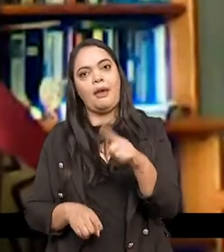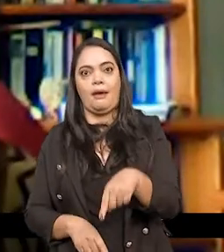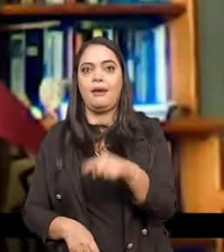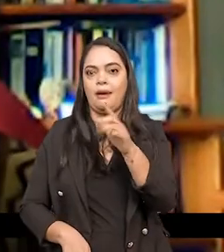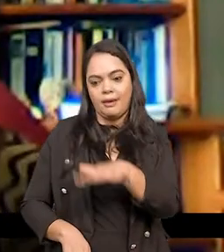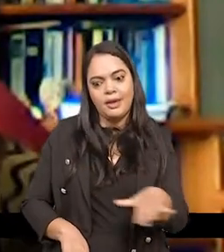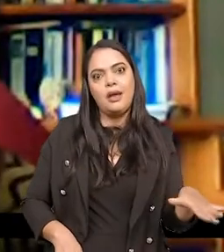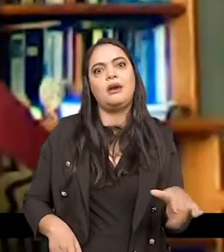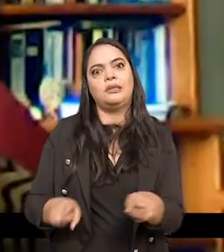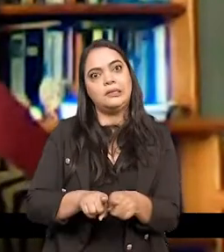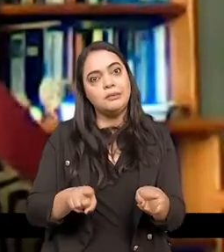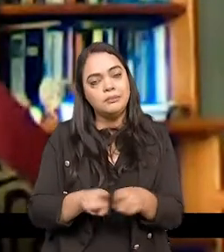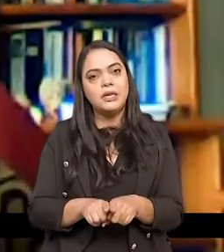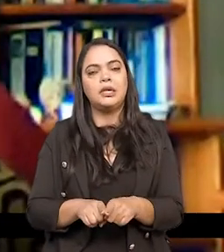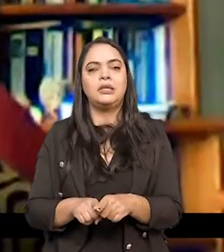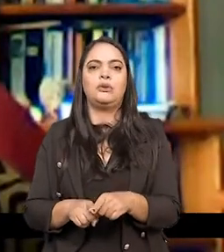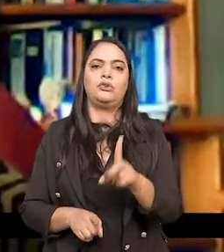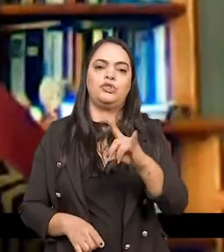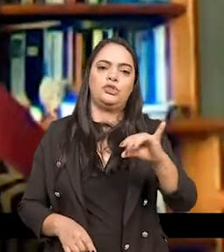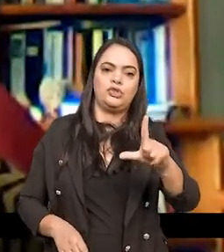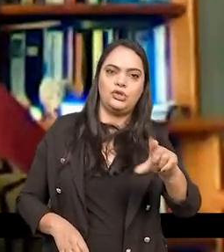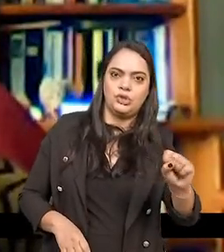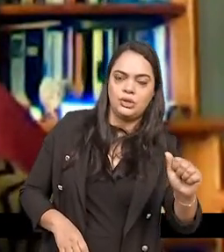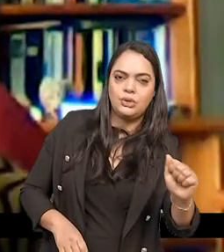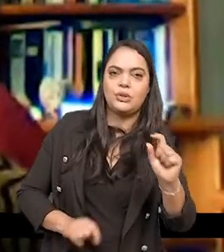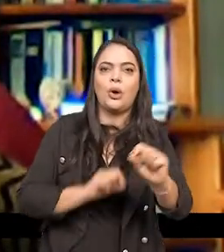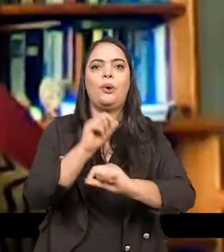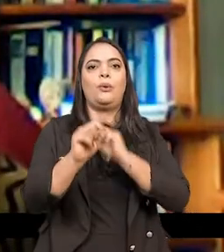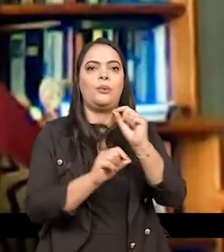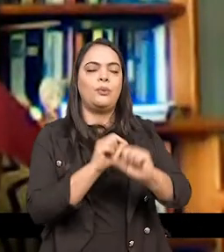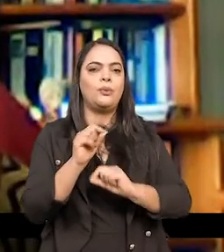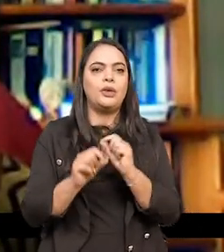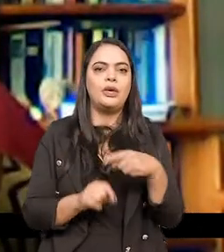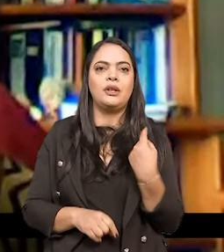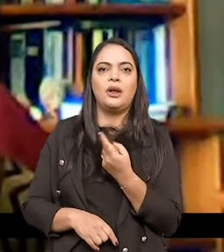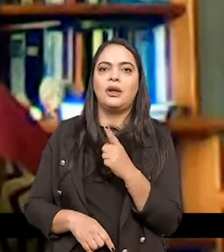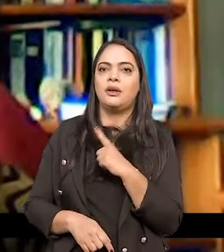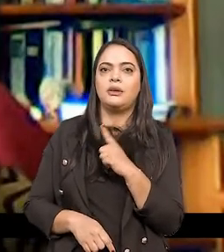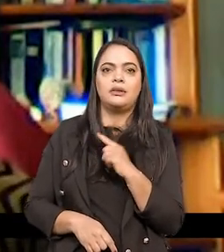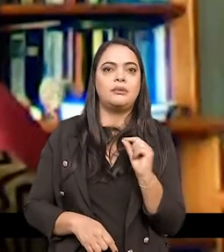tá? Então, Dilza, eu acho que sobra o que como alternativa?